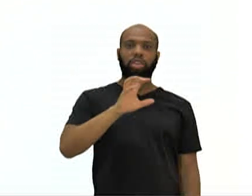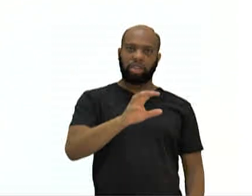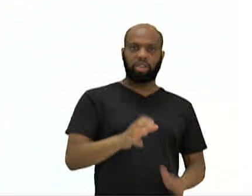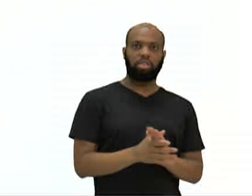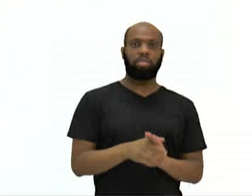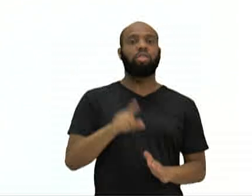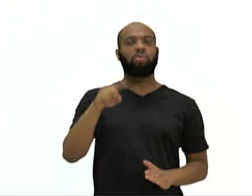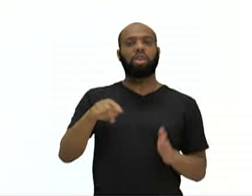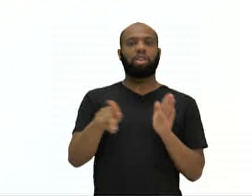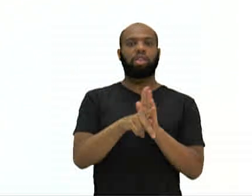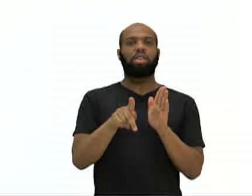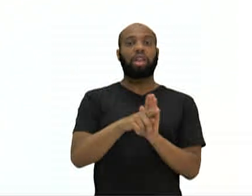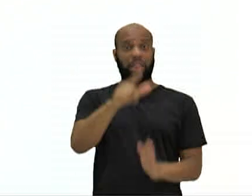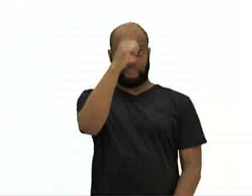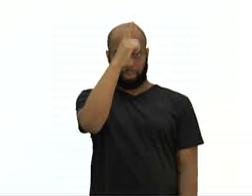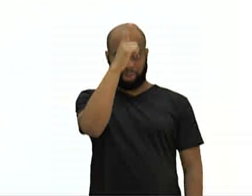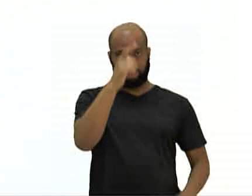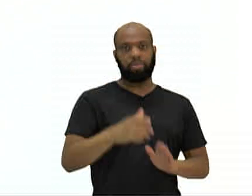eram alemães e